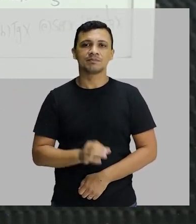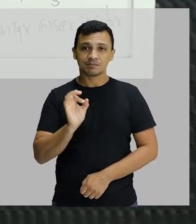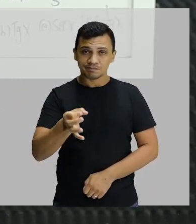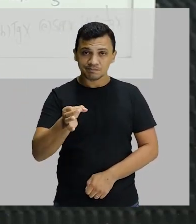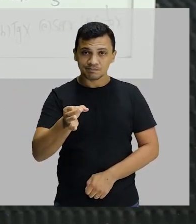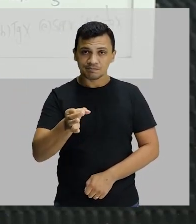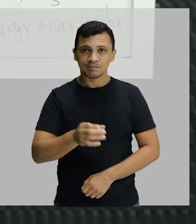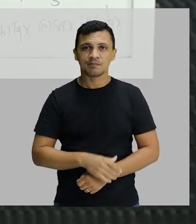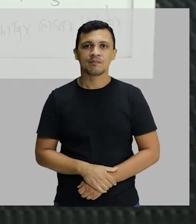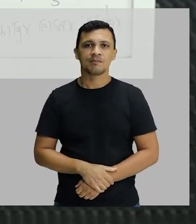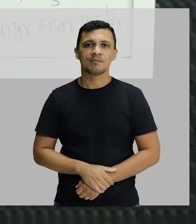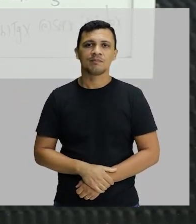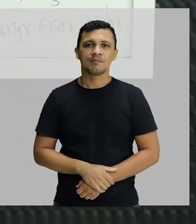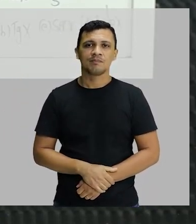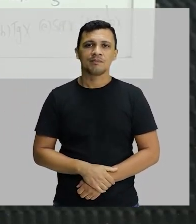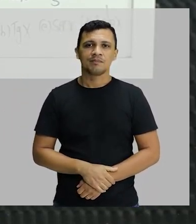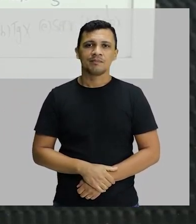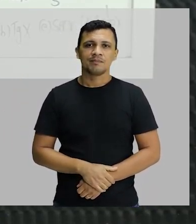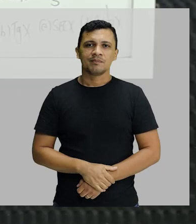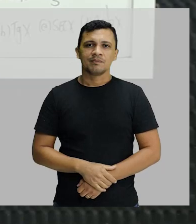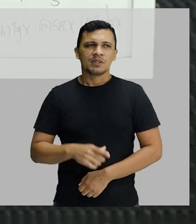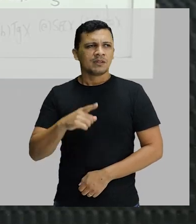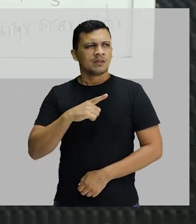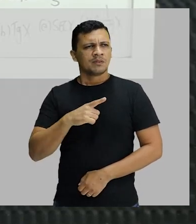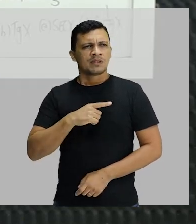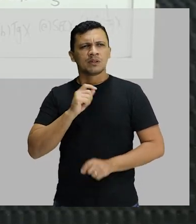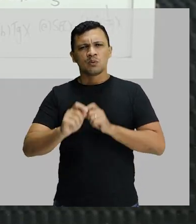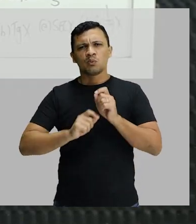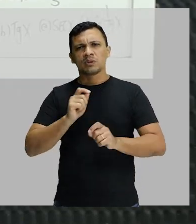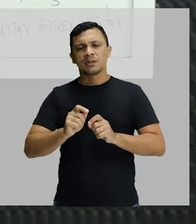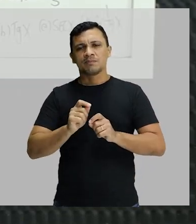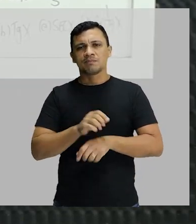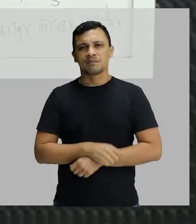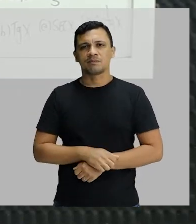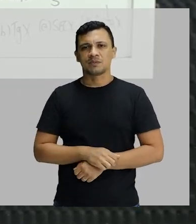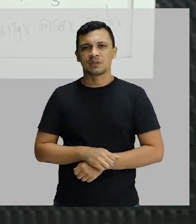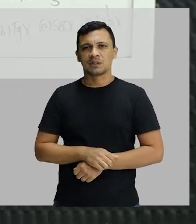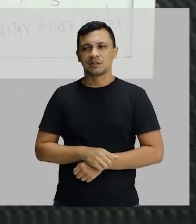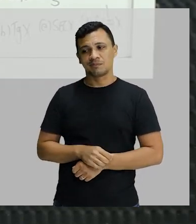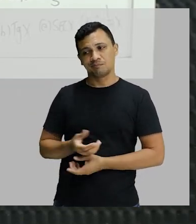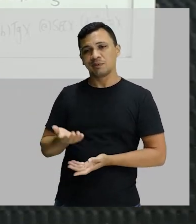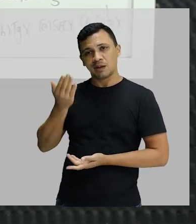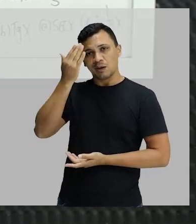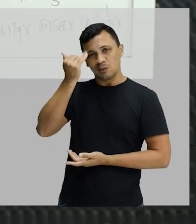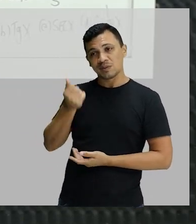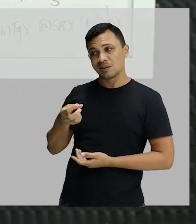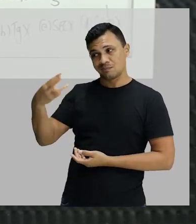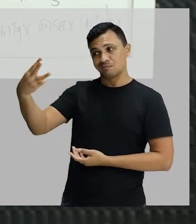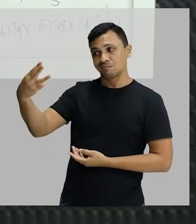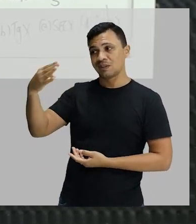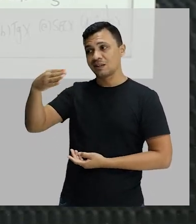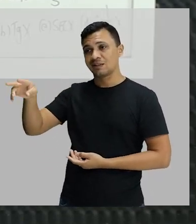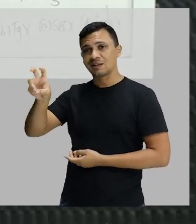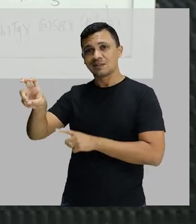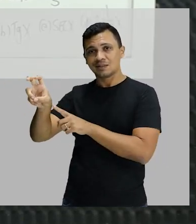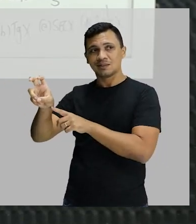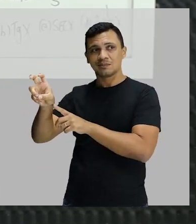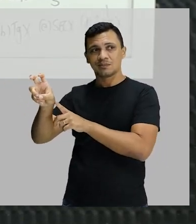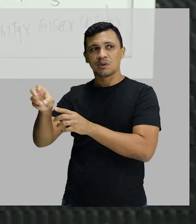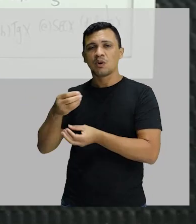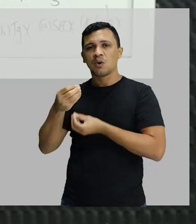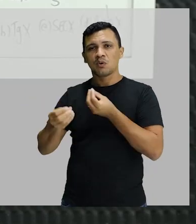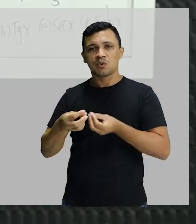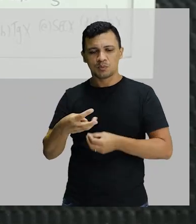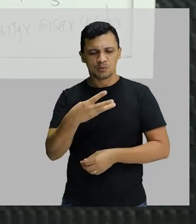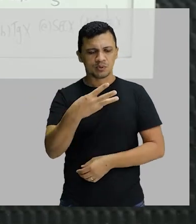Certo? Bom, então eu vou ter o quê? Como o seno de x é 3/5, o seno ao quadrado de x vai ser 3/5